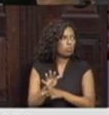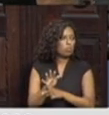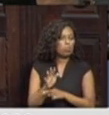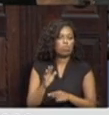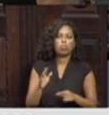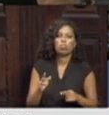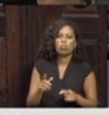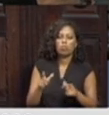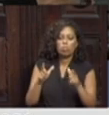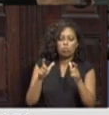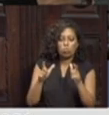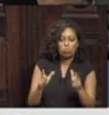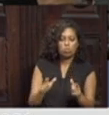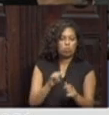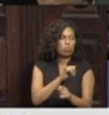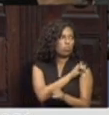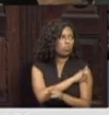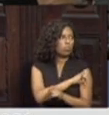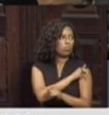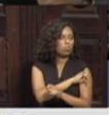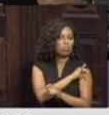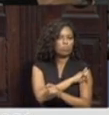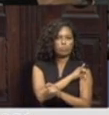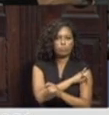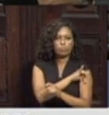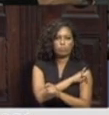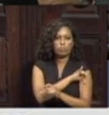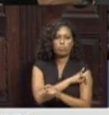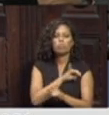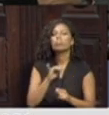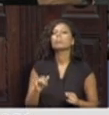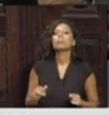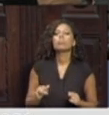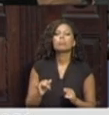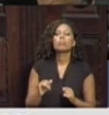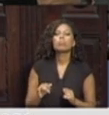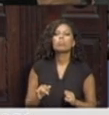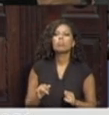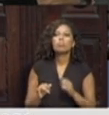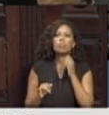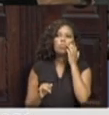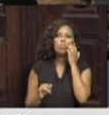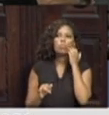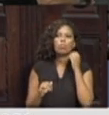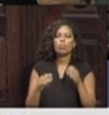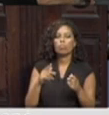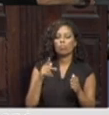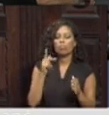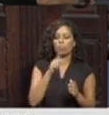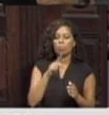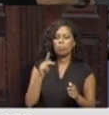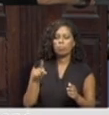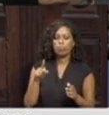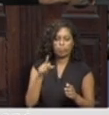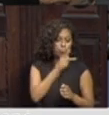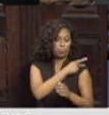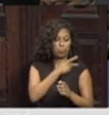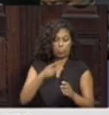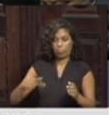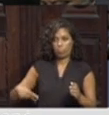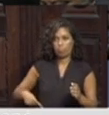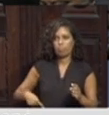do Rio de Janeiro. Parecer da Comissão de Constituição e Justiça pela condicionalidade, política urbana, habitação e assuntos fundiários, favorável. Defesa dos